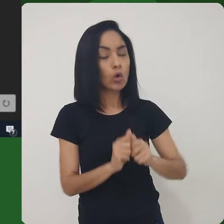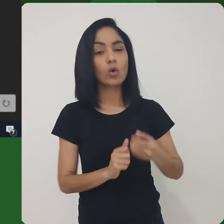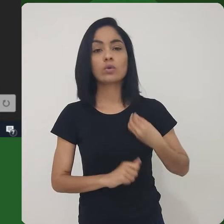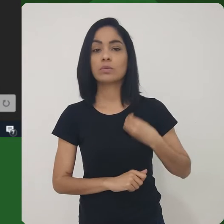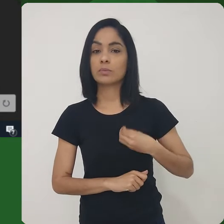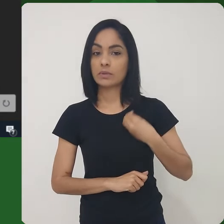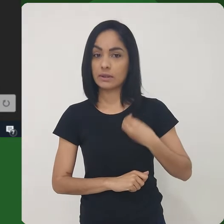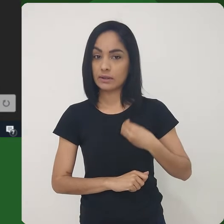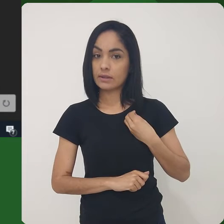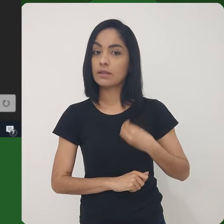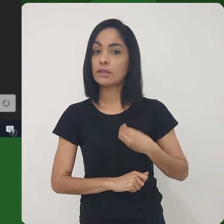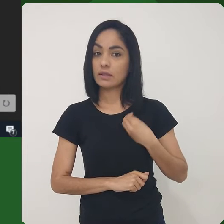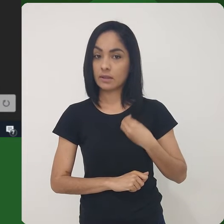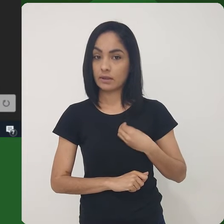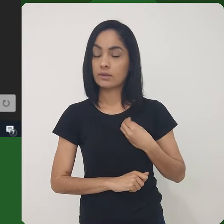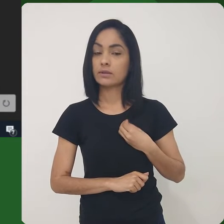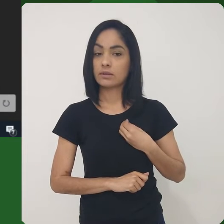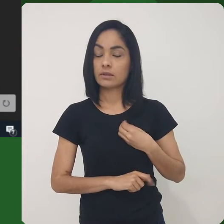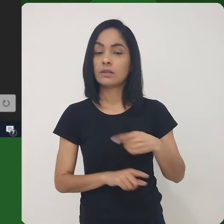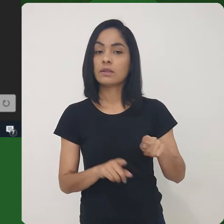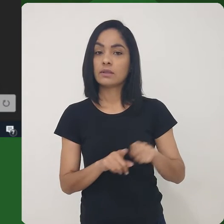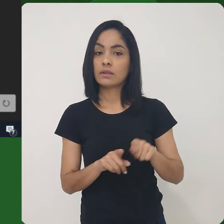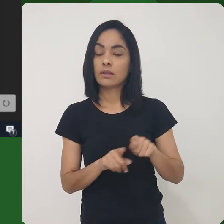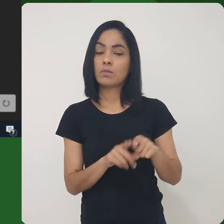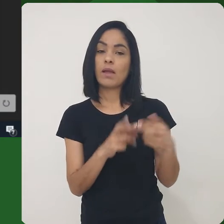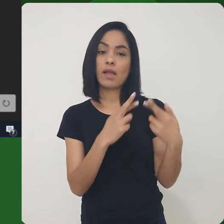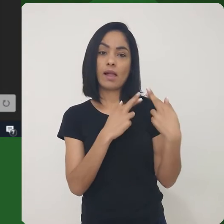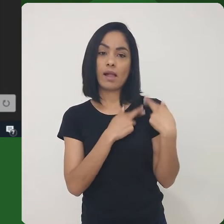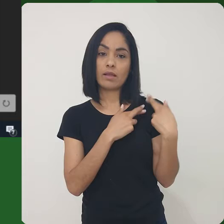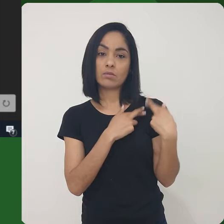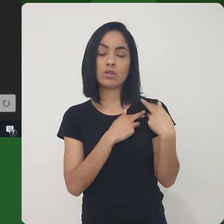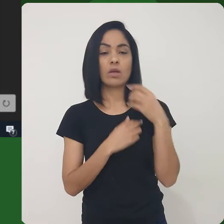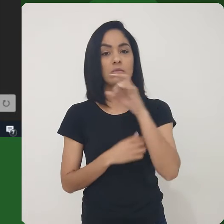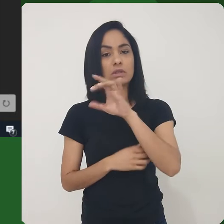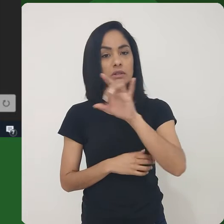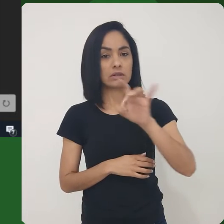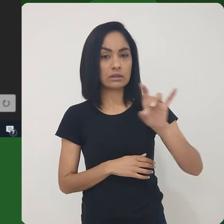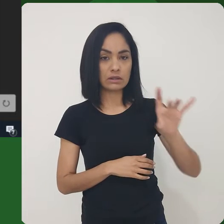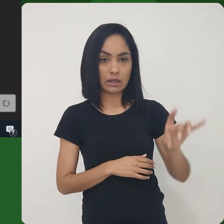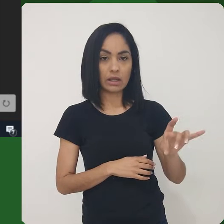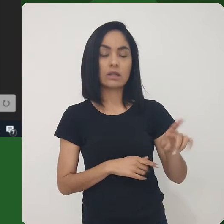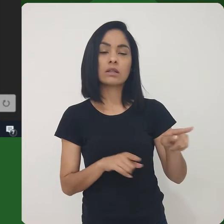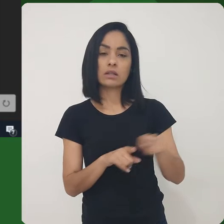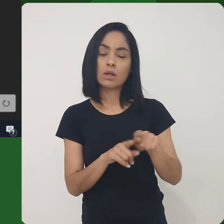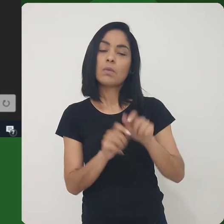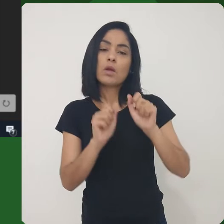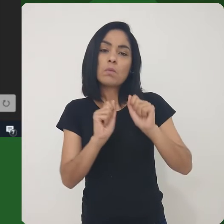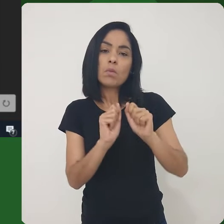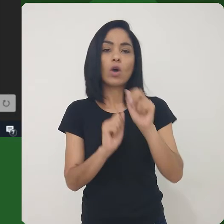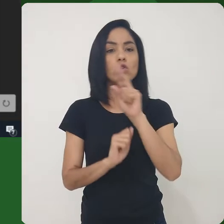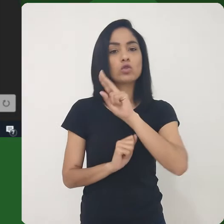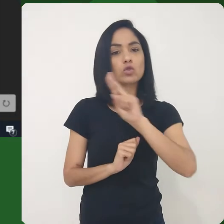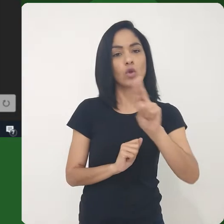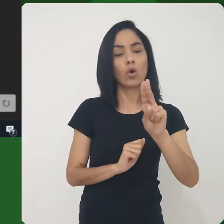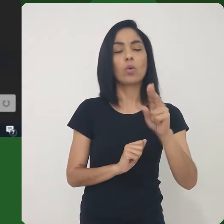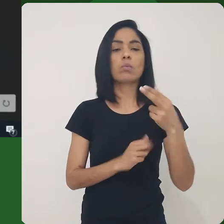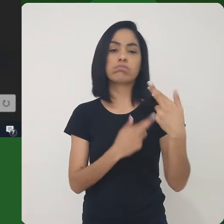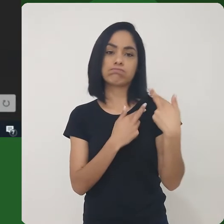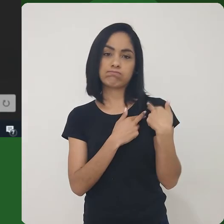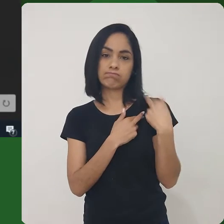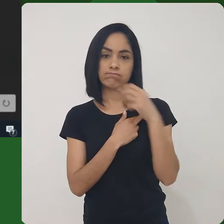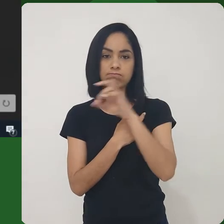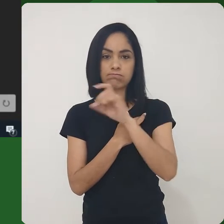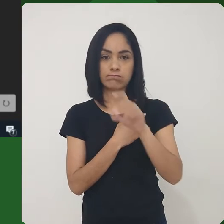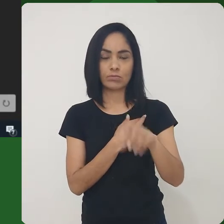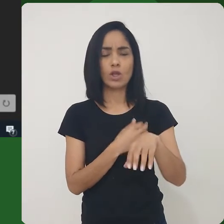identificação das pessoas, e bem como os seus cargos, tá bom? Nada evita de vocês colocarem também nomes e